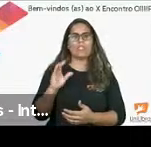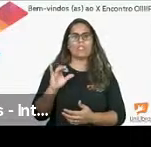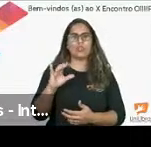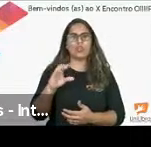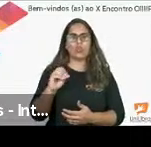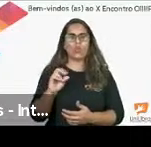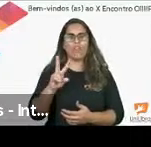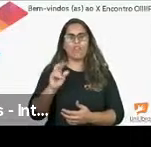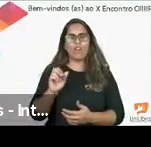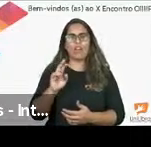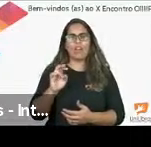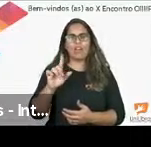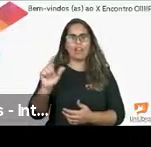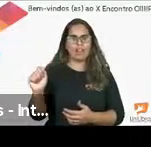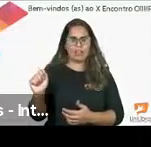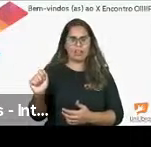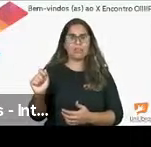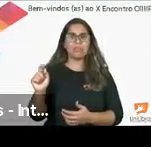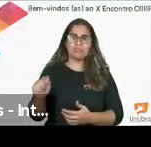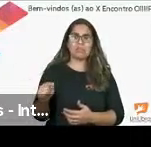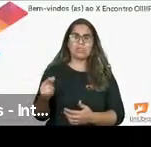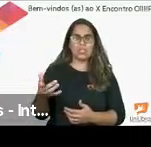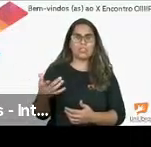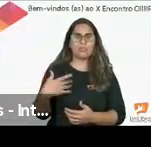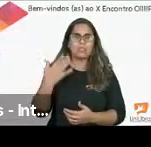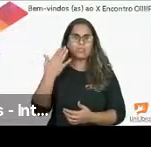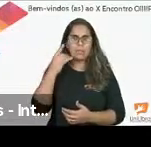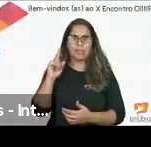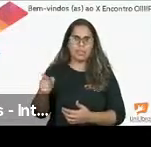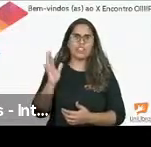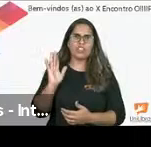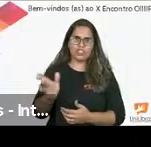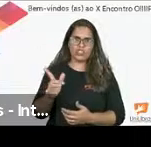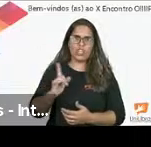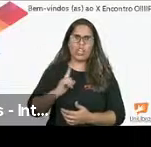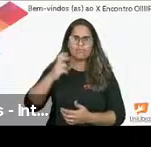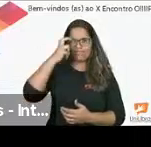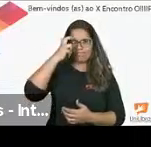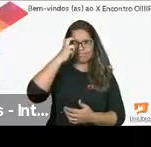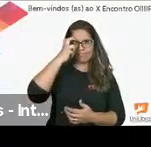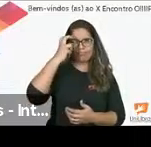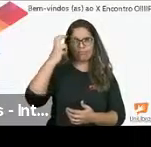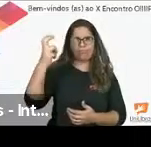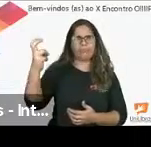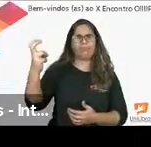Varela, eu, sem saber que o Varela já era um gênio